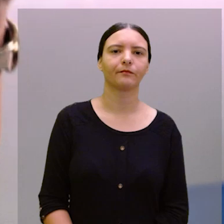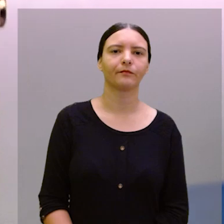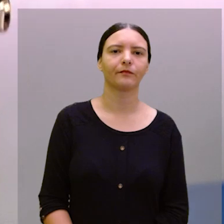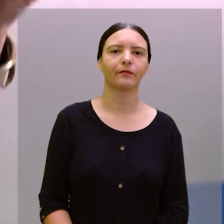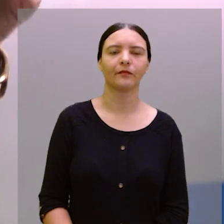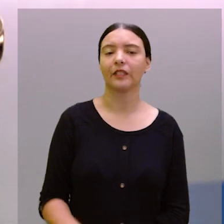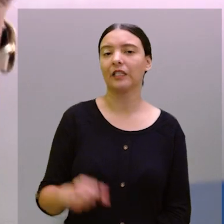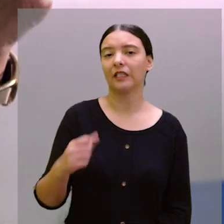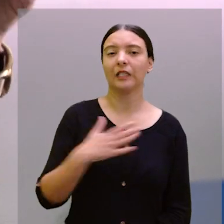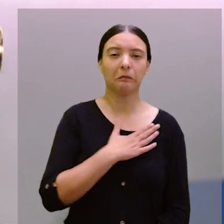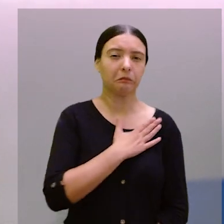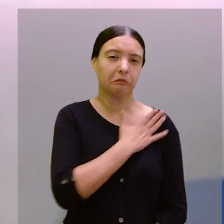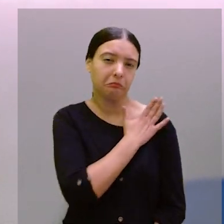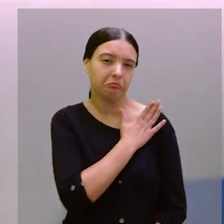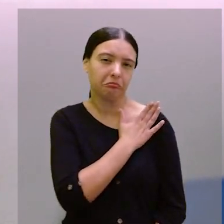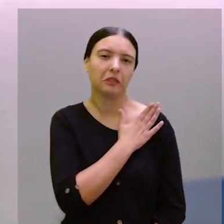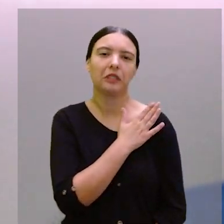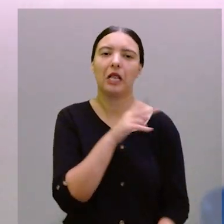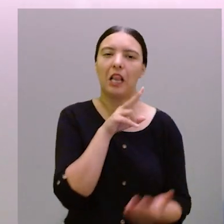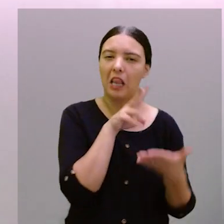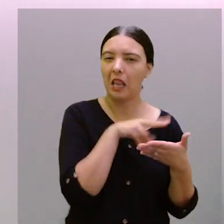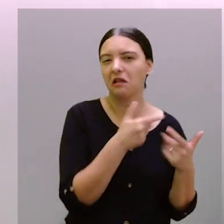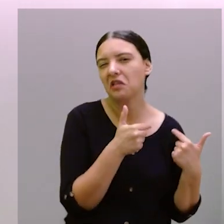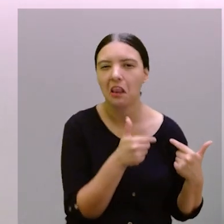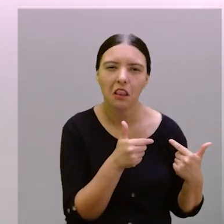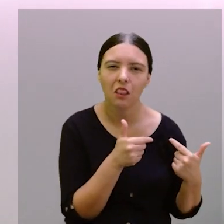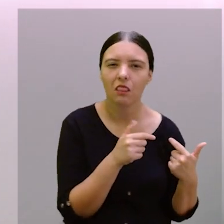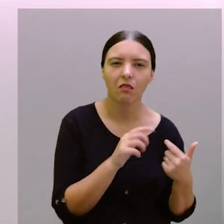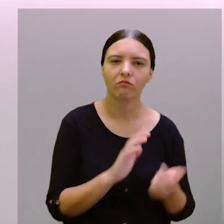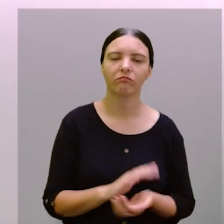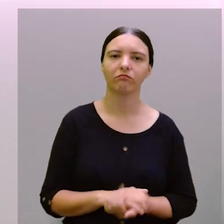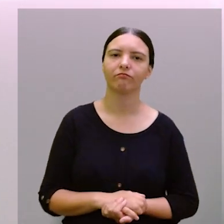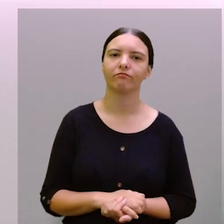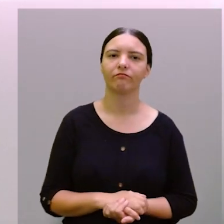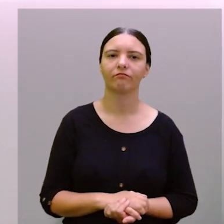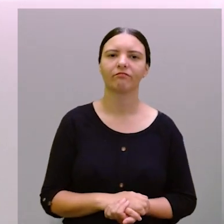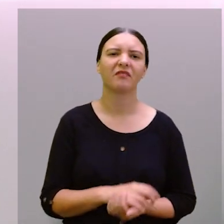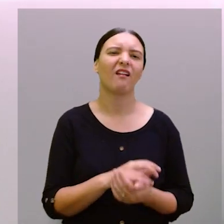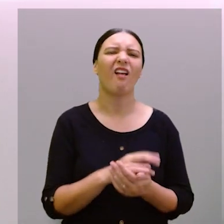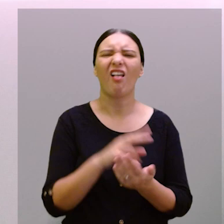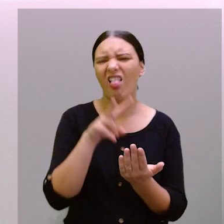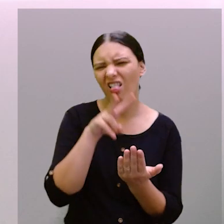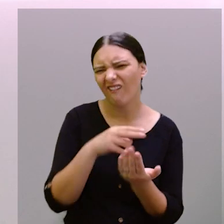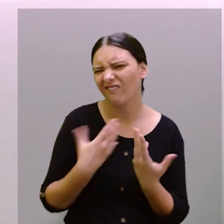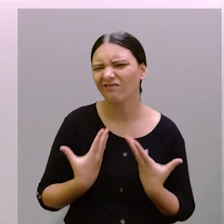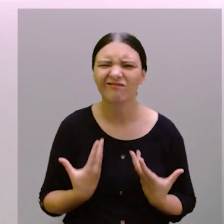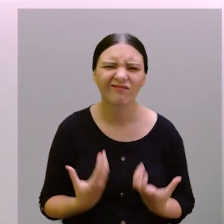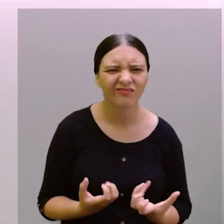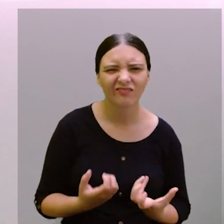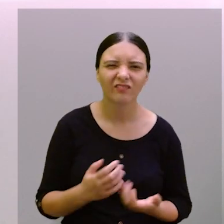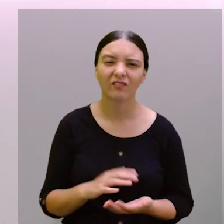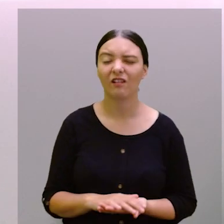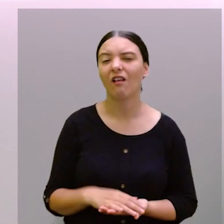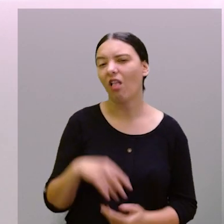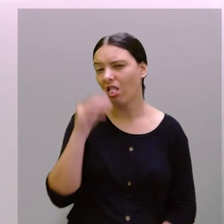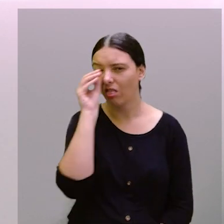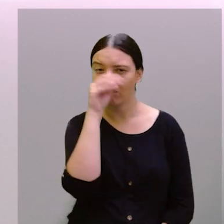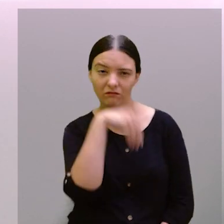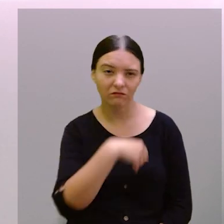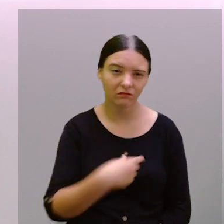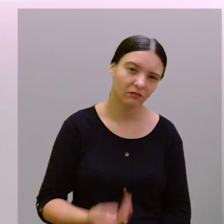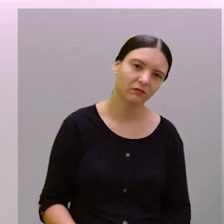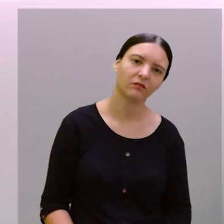Desaprender preconceitos como ler é chato, ler é cansativo, tem